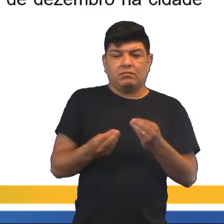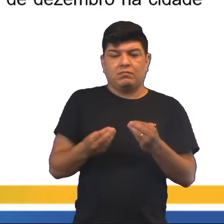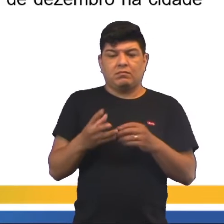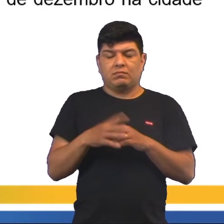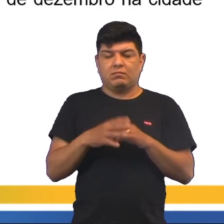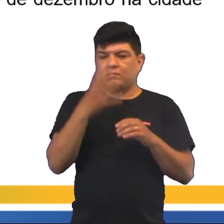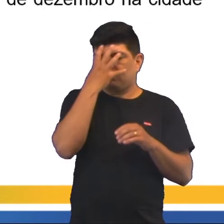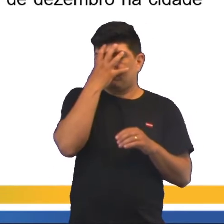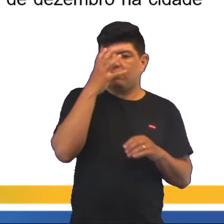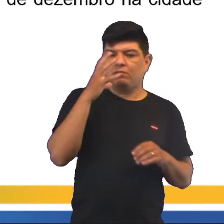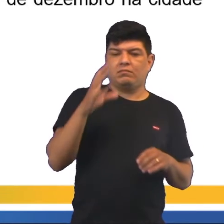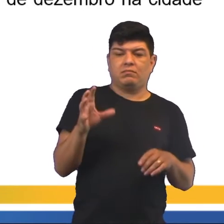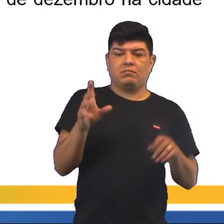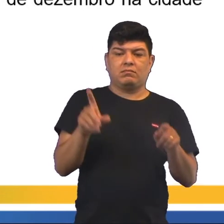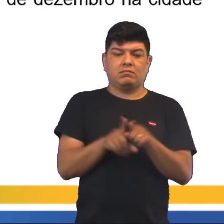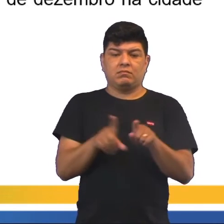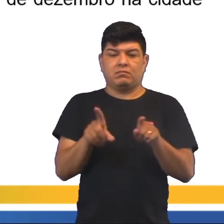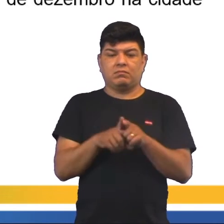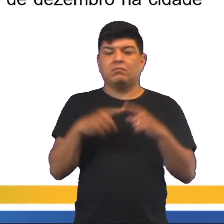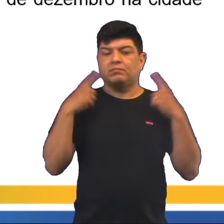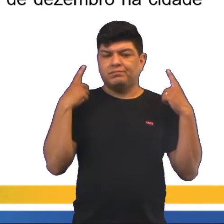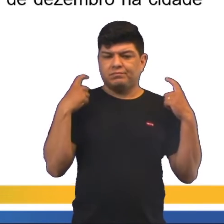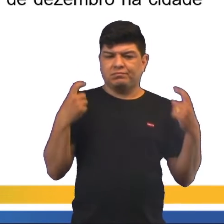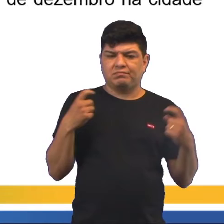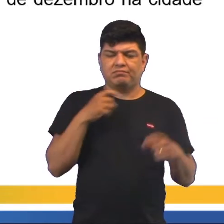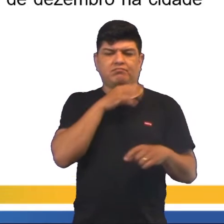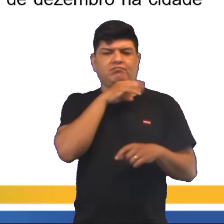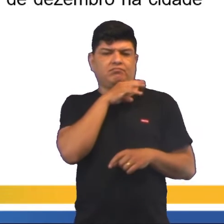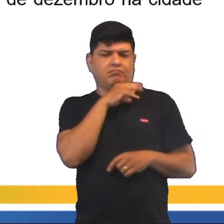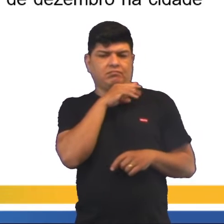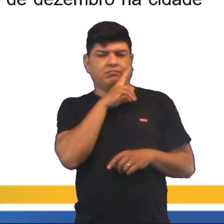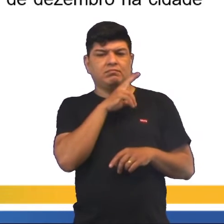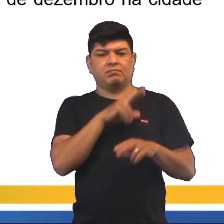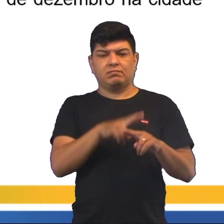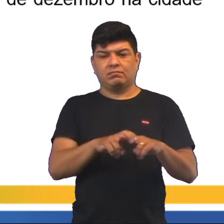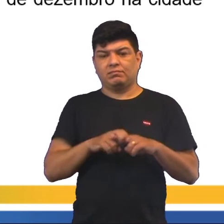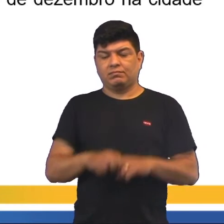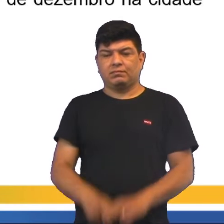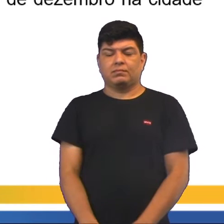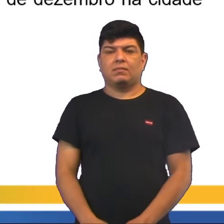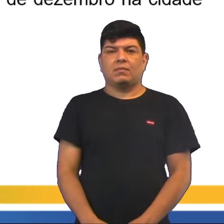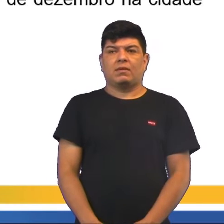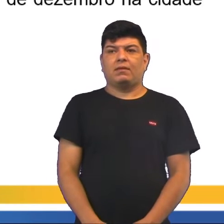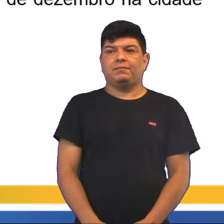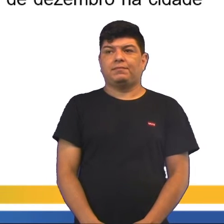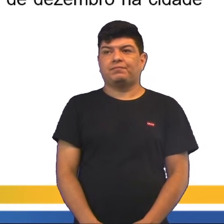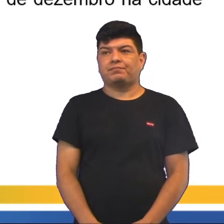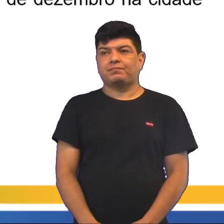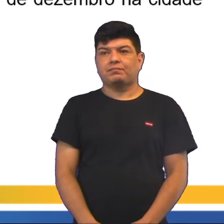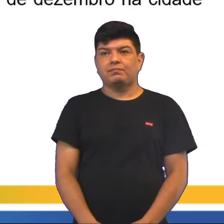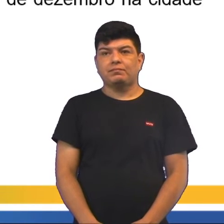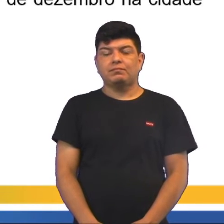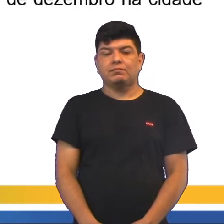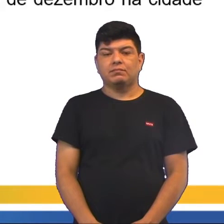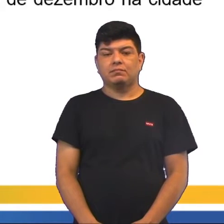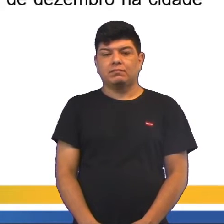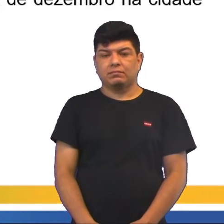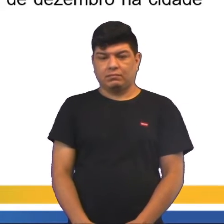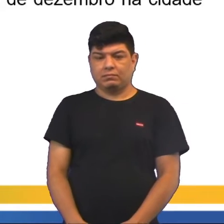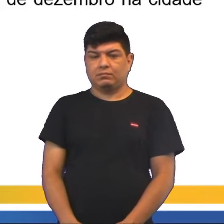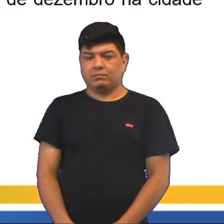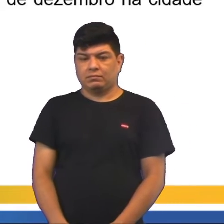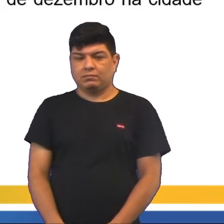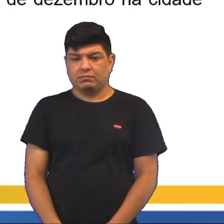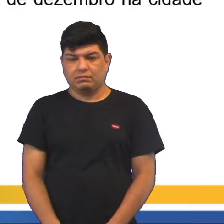para não ficar algo ali sem, digamos assim, algo audível, né?